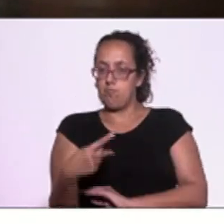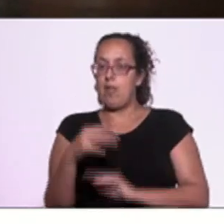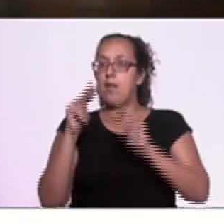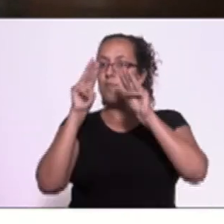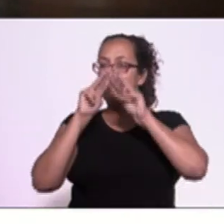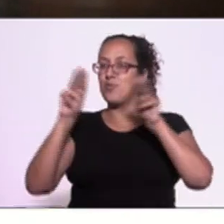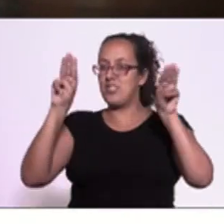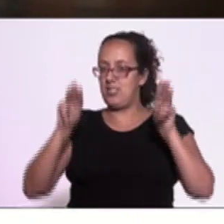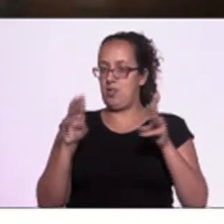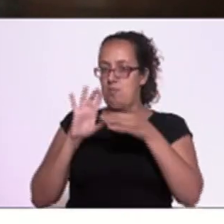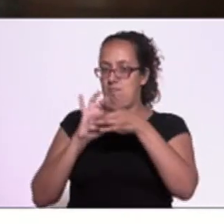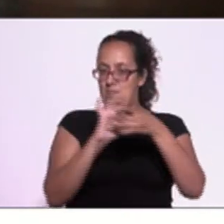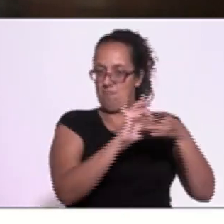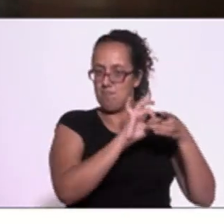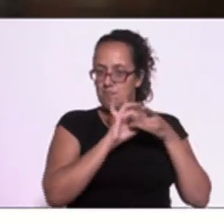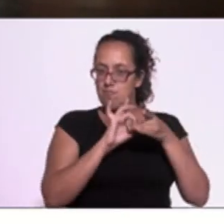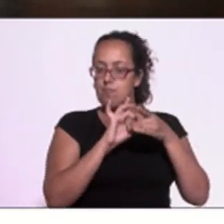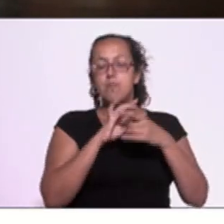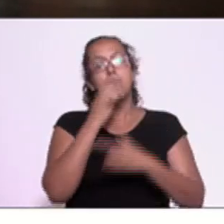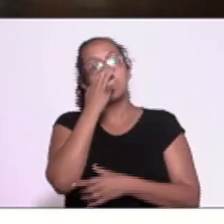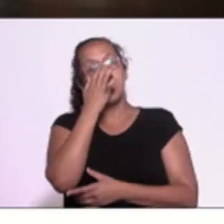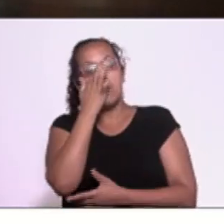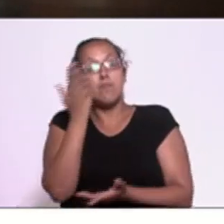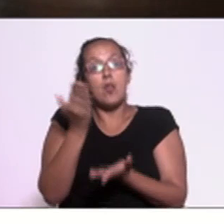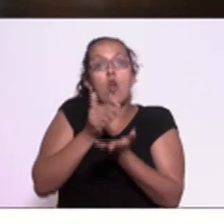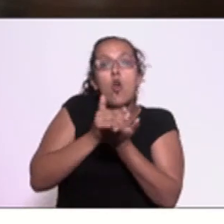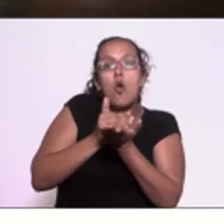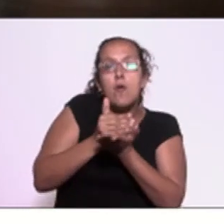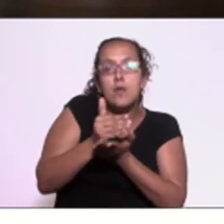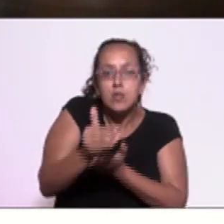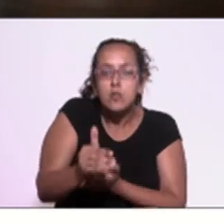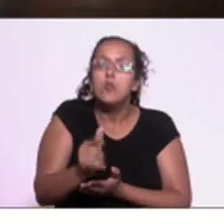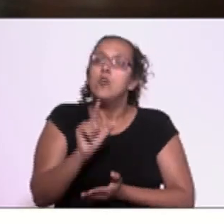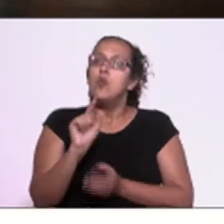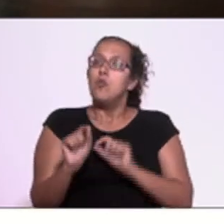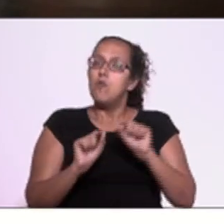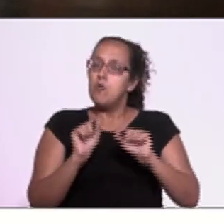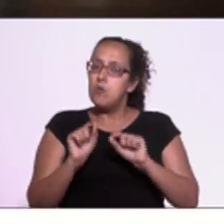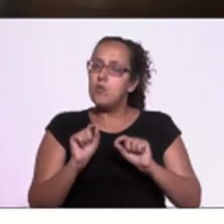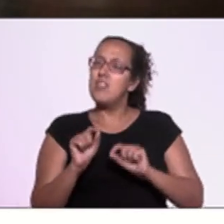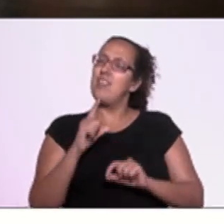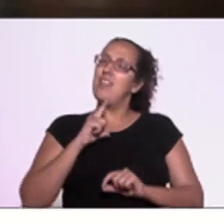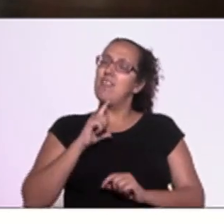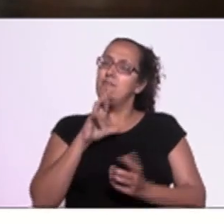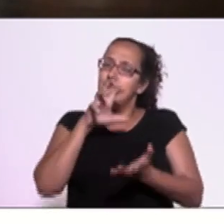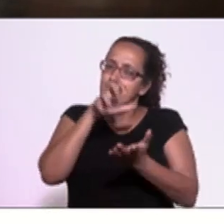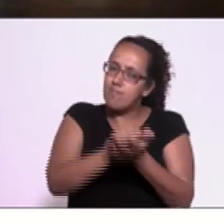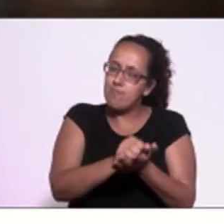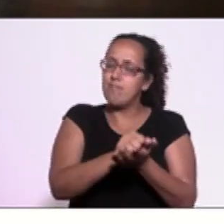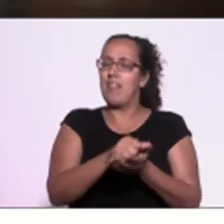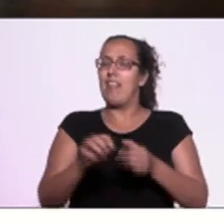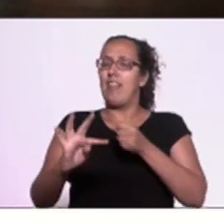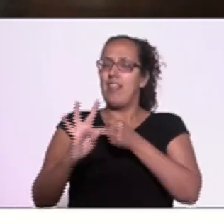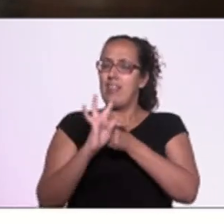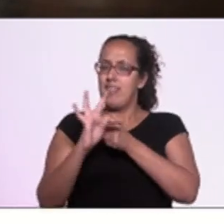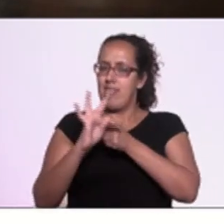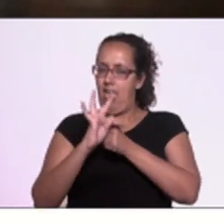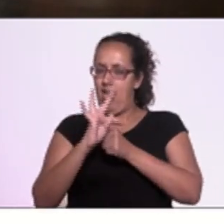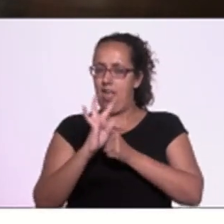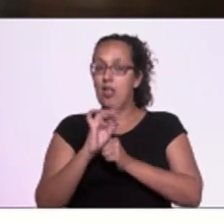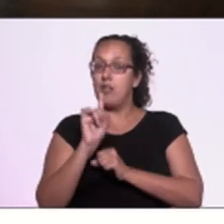Museus. Nesse momento, iniciou-se a remoção para a reserva técnica do Museu da República em